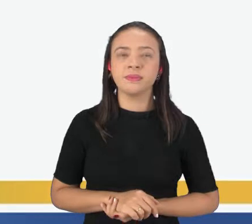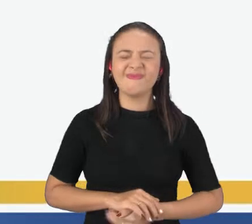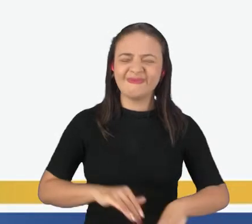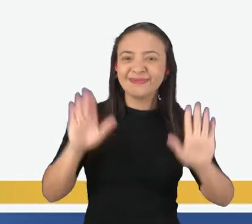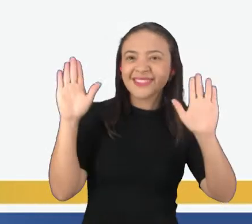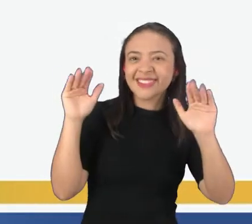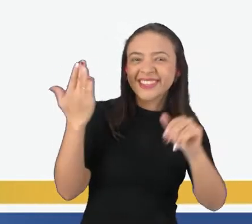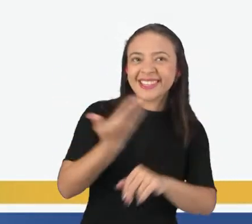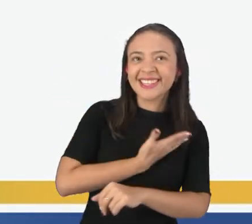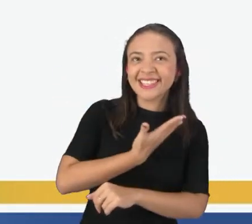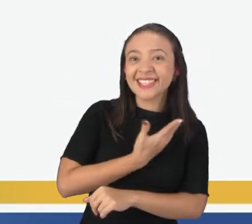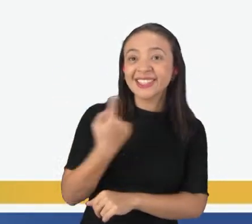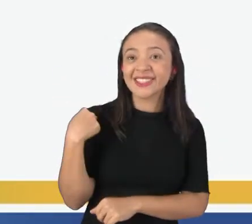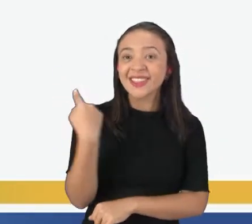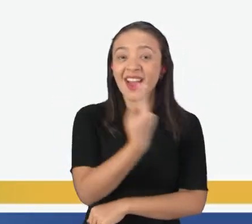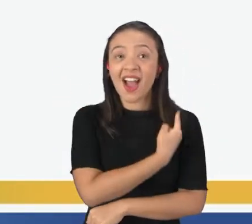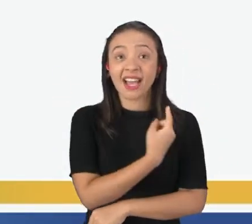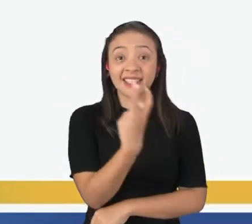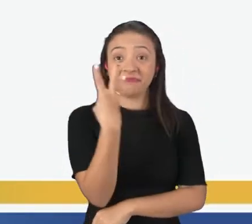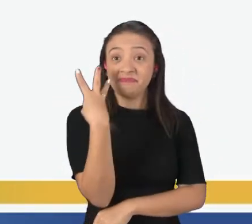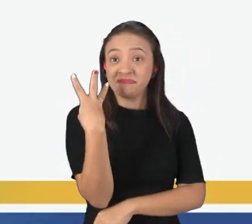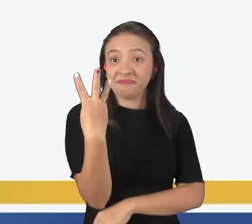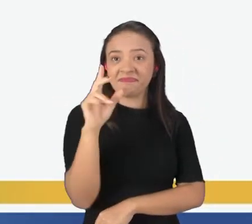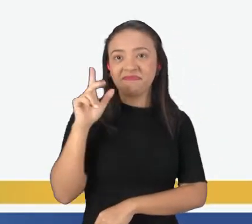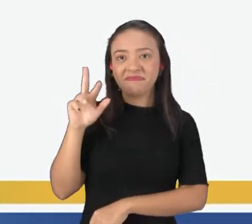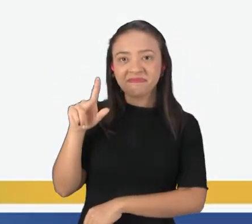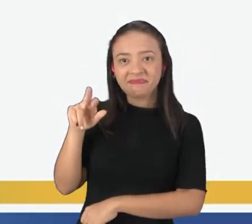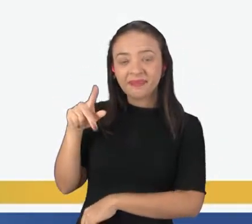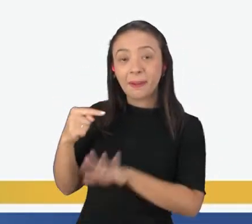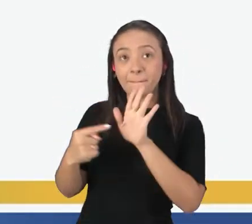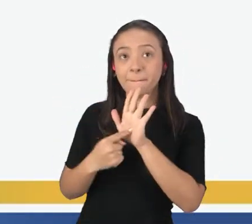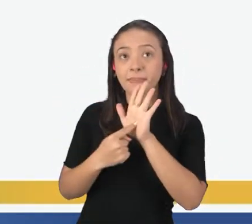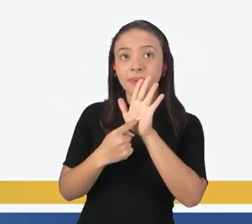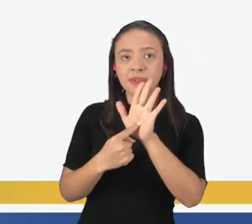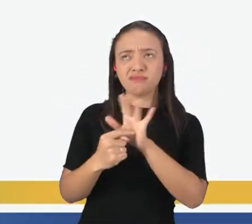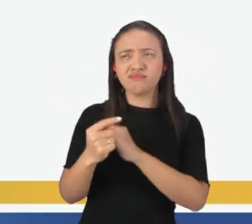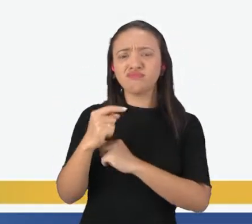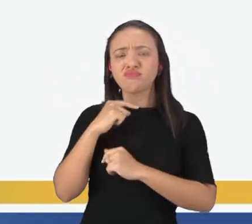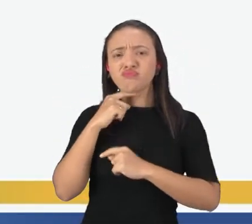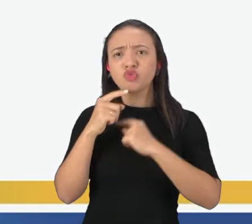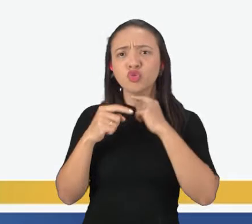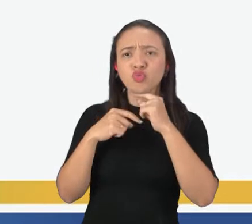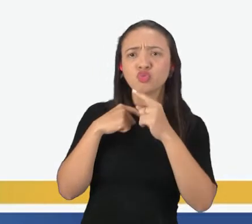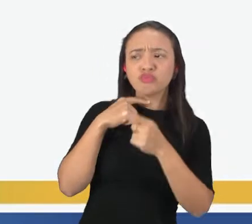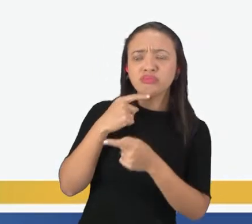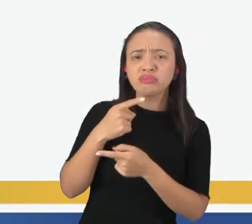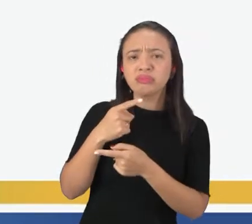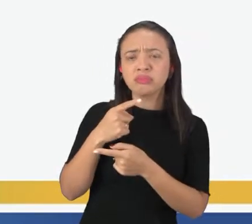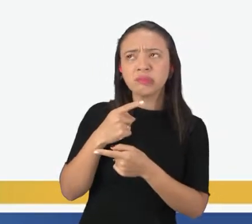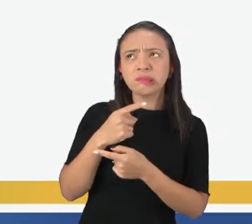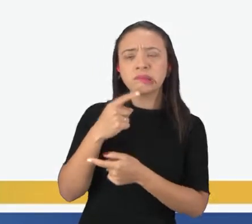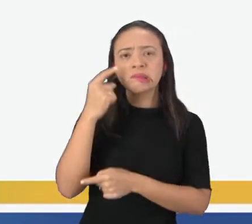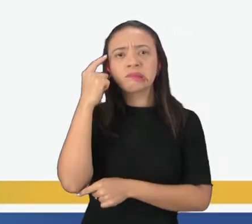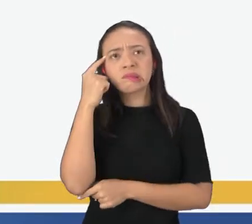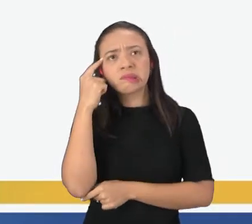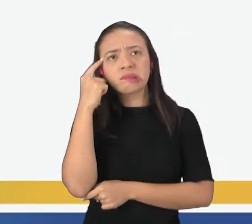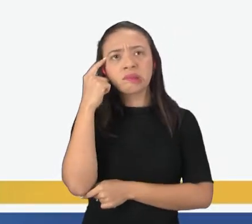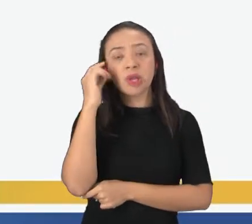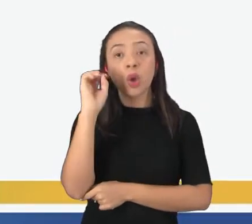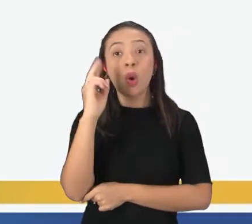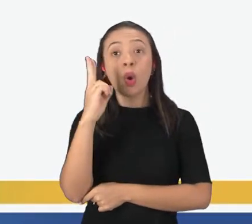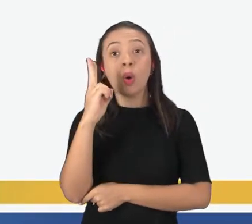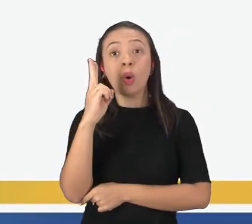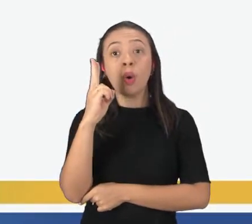Alô, amigos. Nós somos 3 irmãs e indicamos dúvida, incerteza ou suspensão